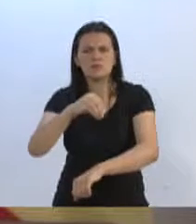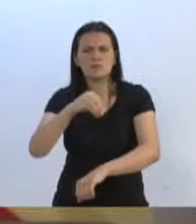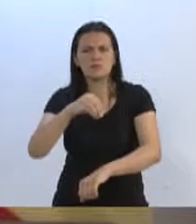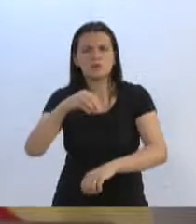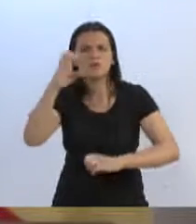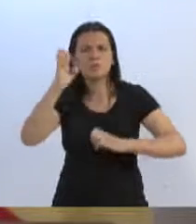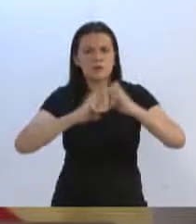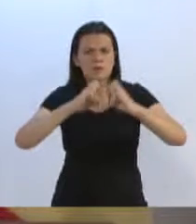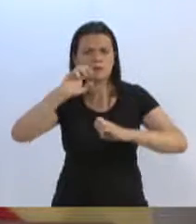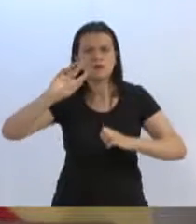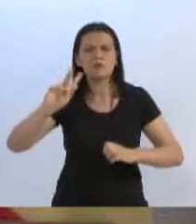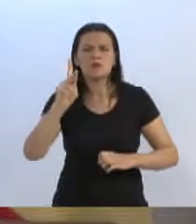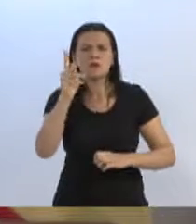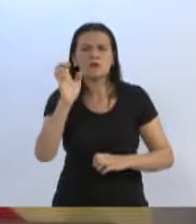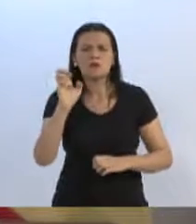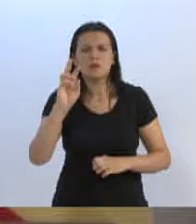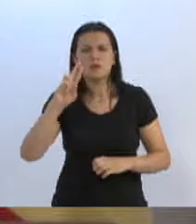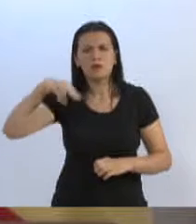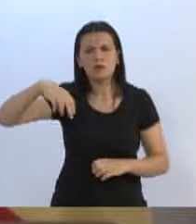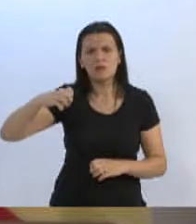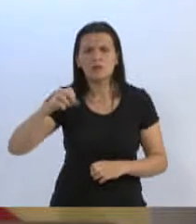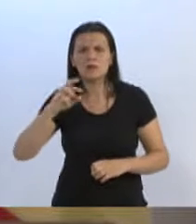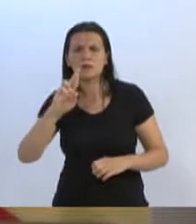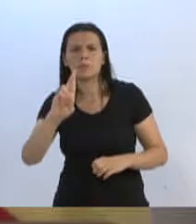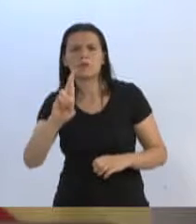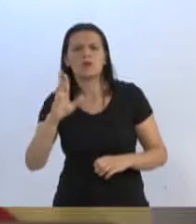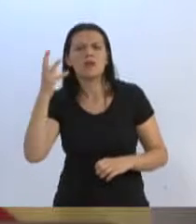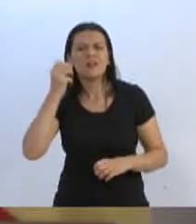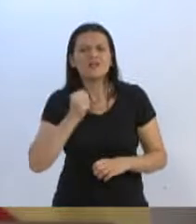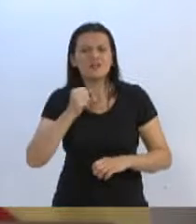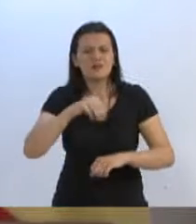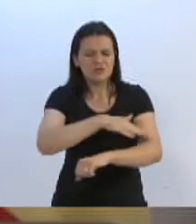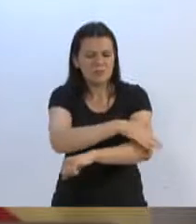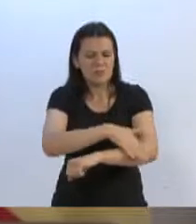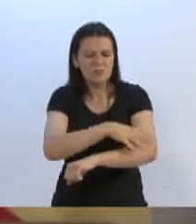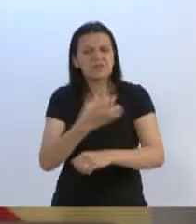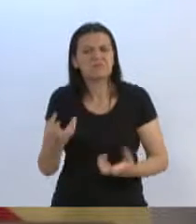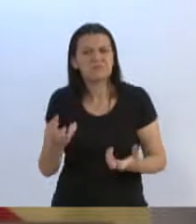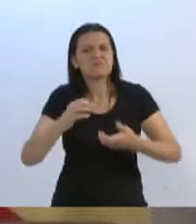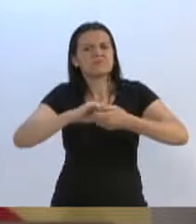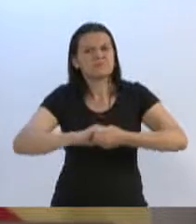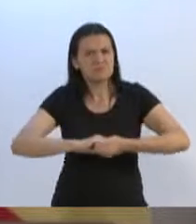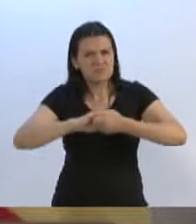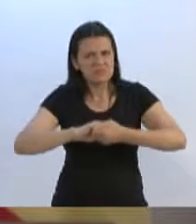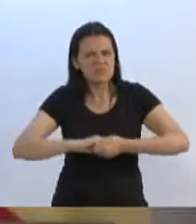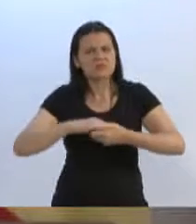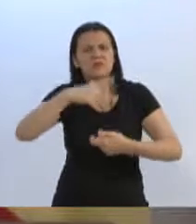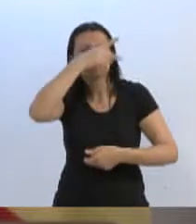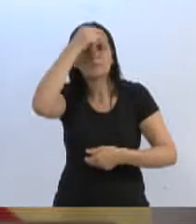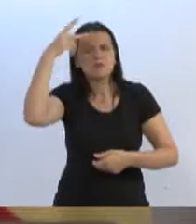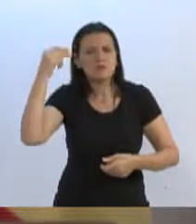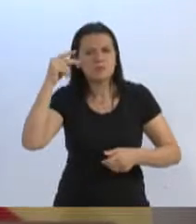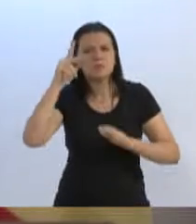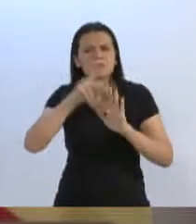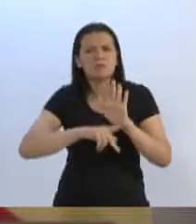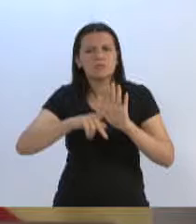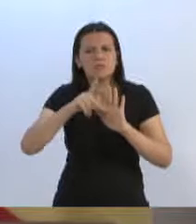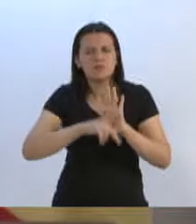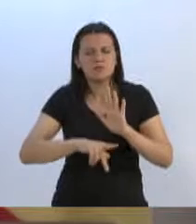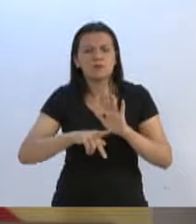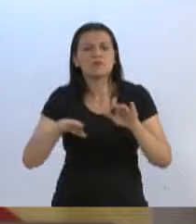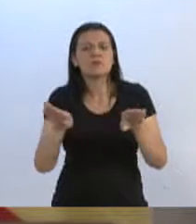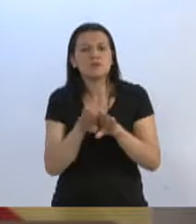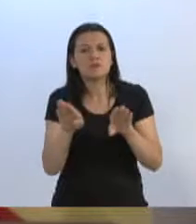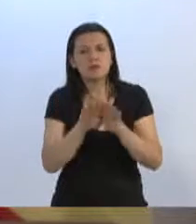Remer Alimentos, através do programa Adote uma Praça, e a gente parabenizar aqui, né, tanto o poder público em relação a esse projeto, tanto também